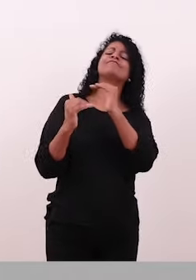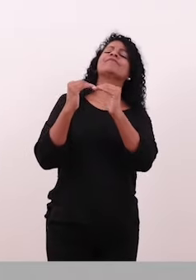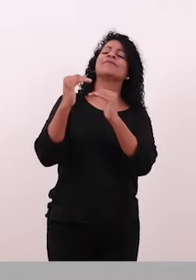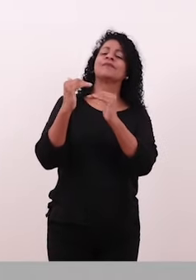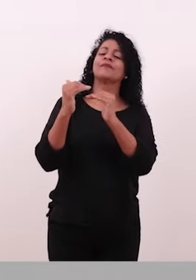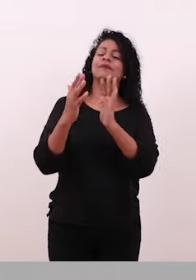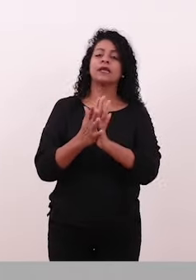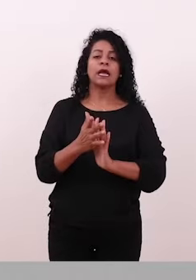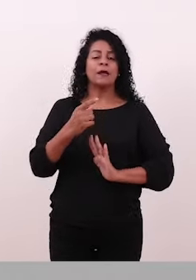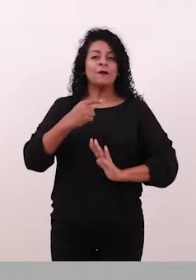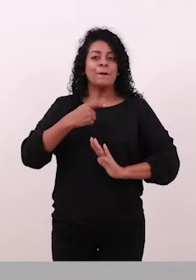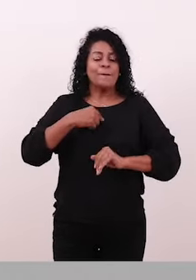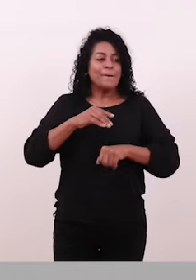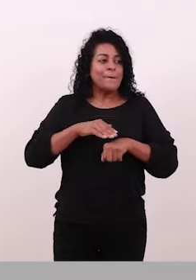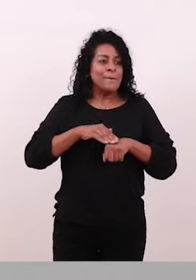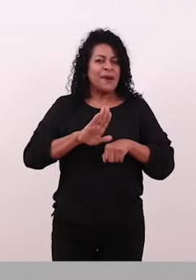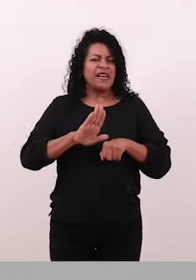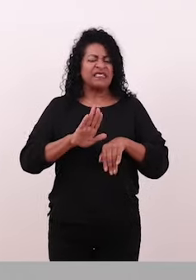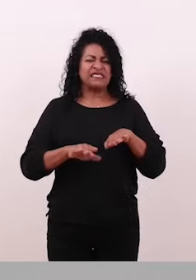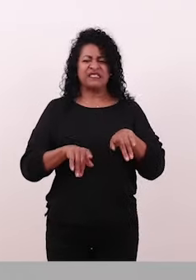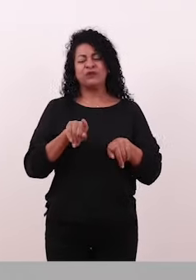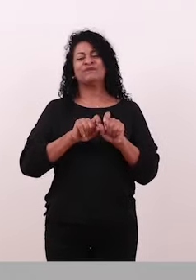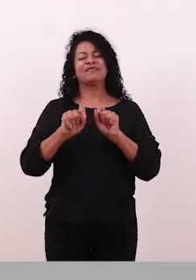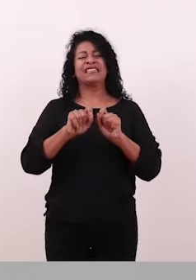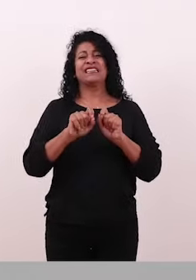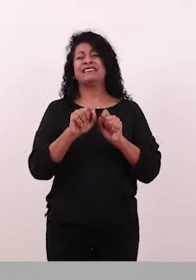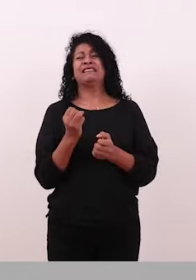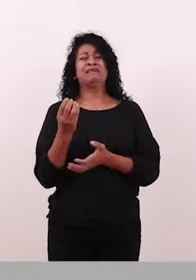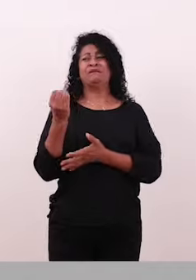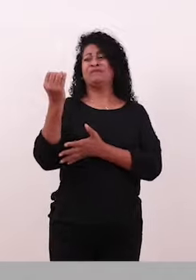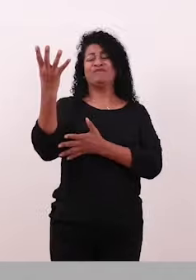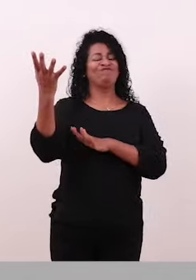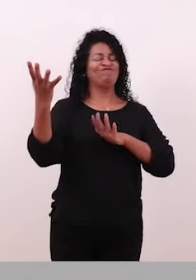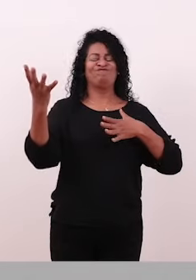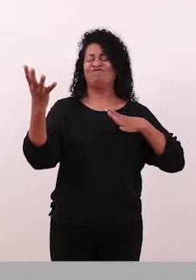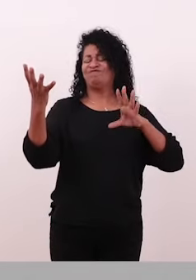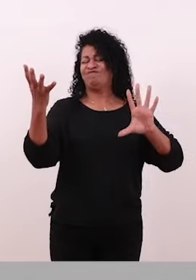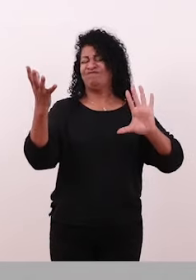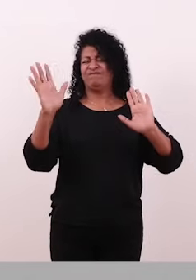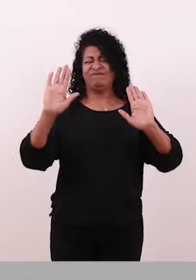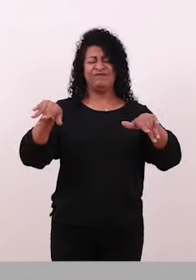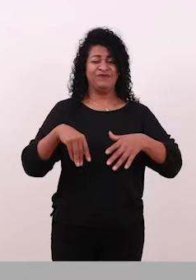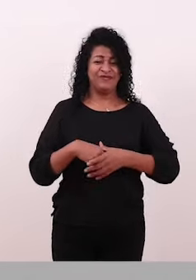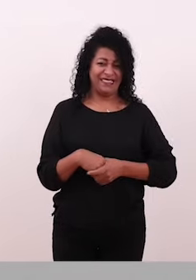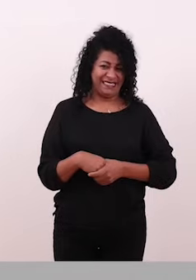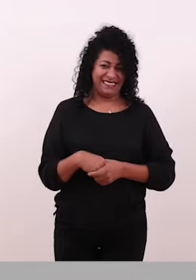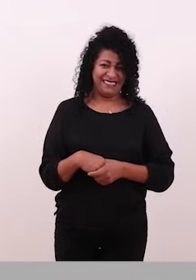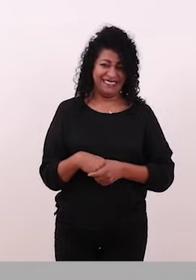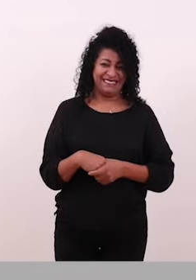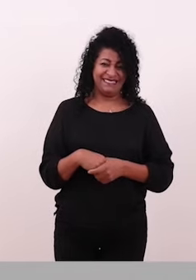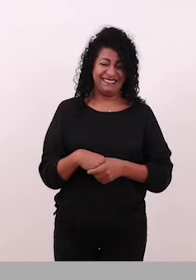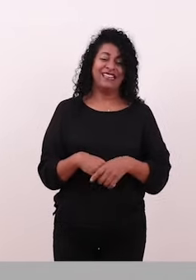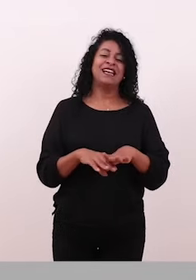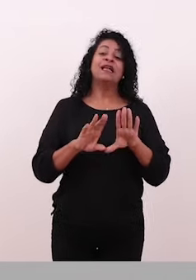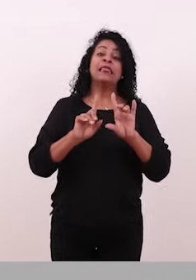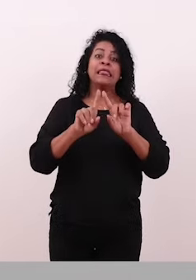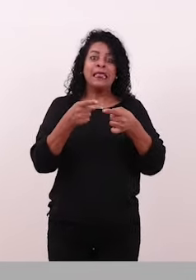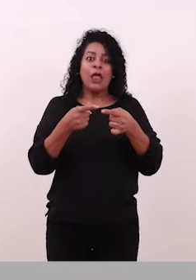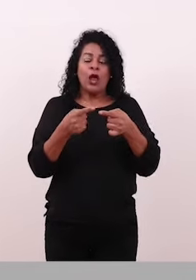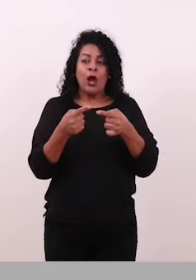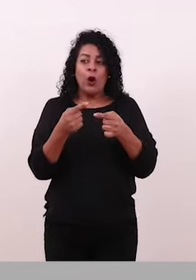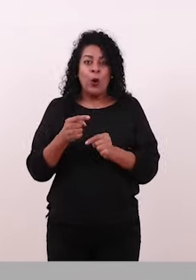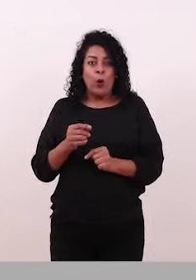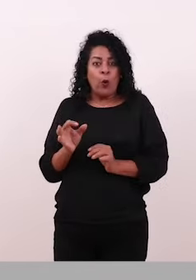Nisso, para mim, foi se tornando cada vez mais desinteressante eu estar em turnê lá fora, porque se tornou